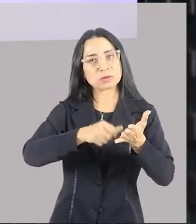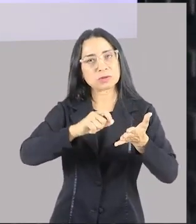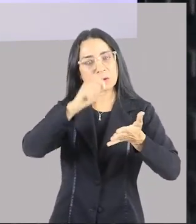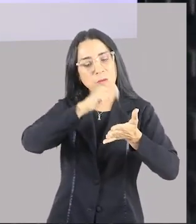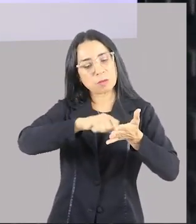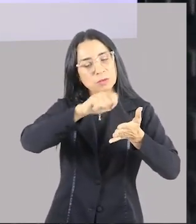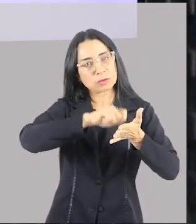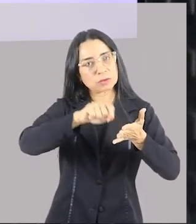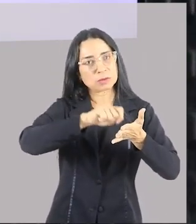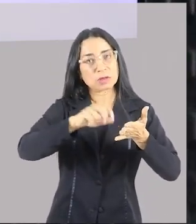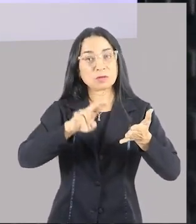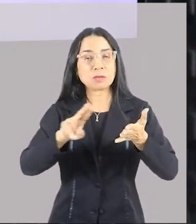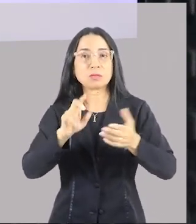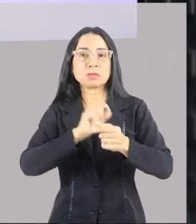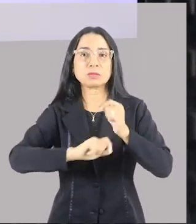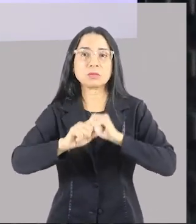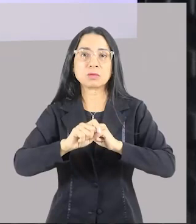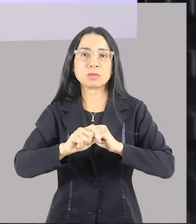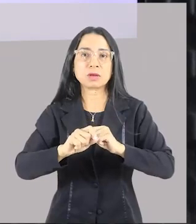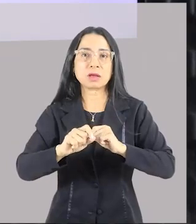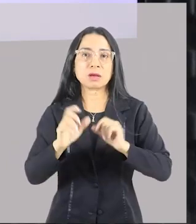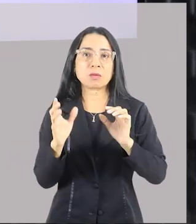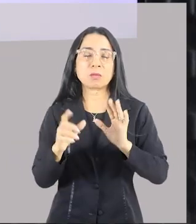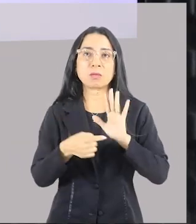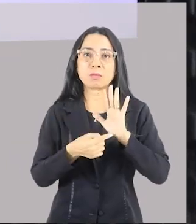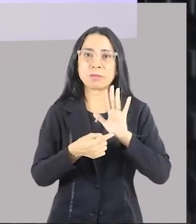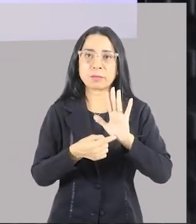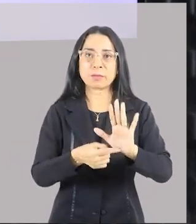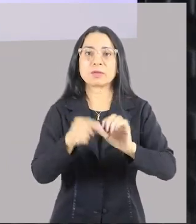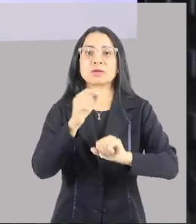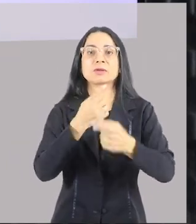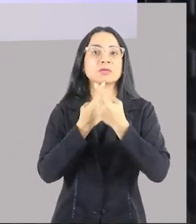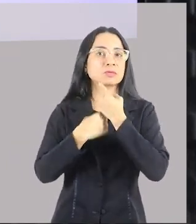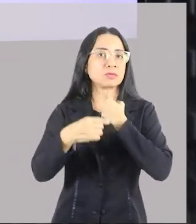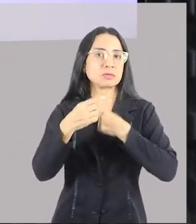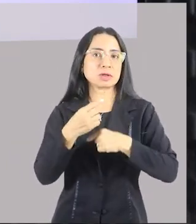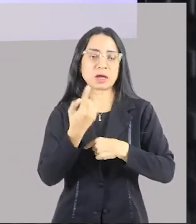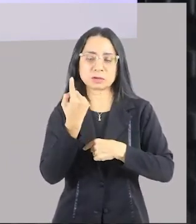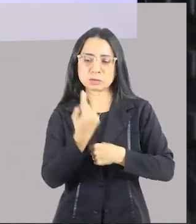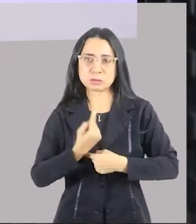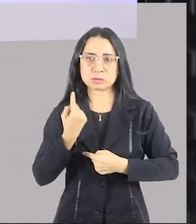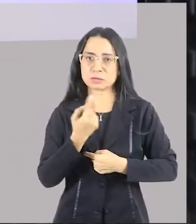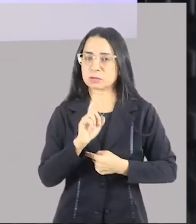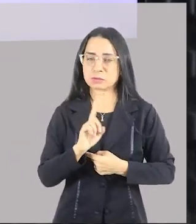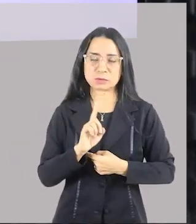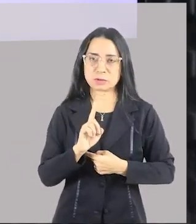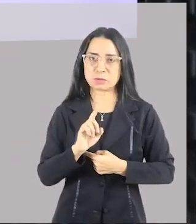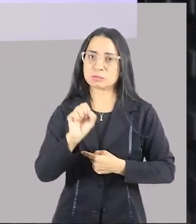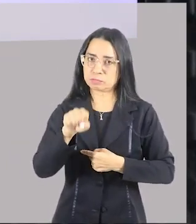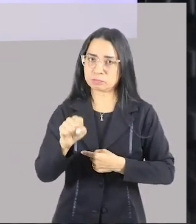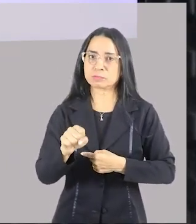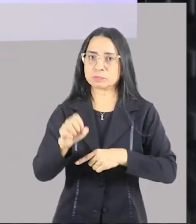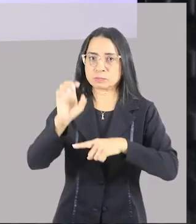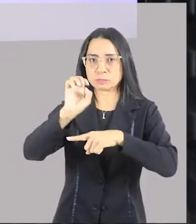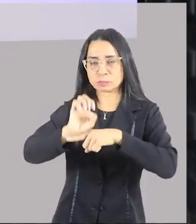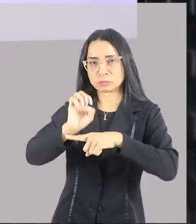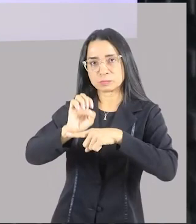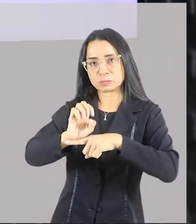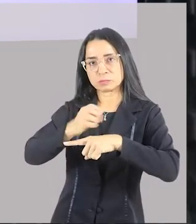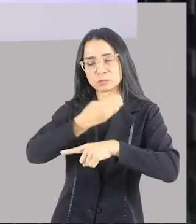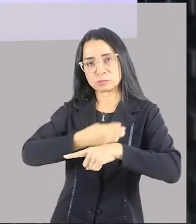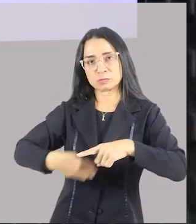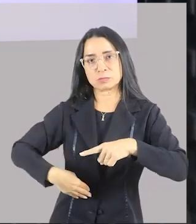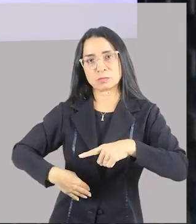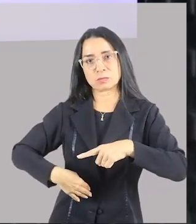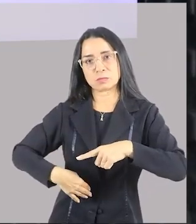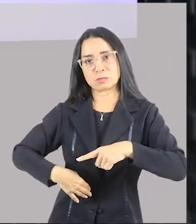uma manifestação de vontade não individual, não privada. É uma manifestação de vontade do Estado. Portanto,